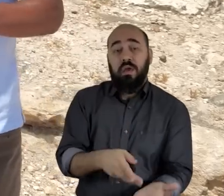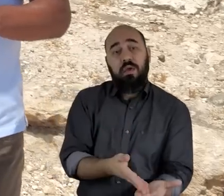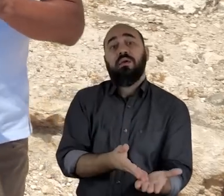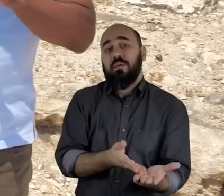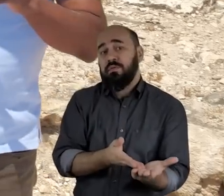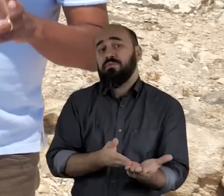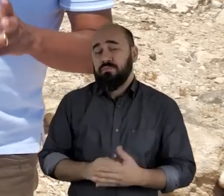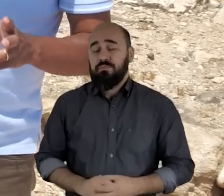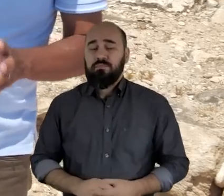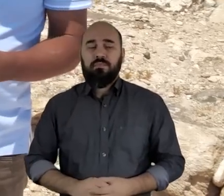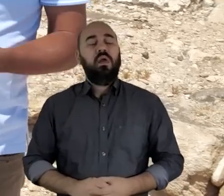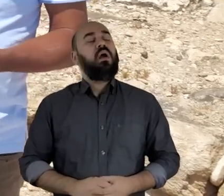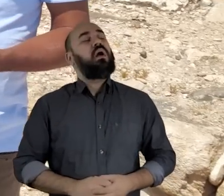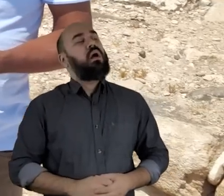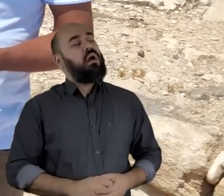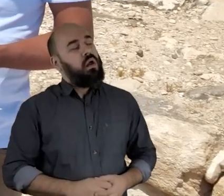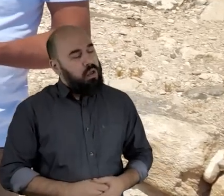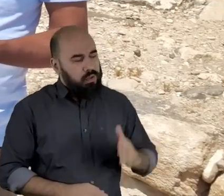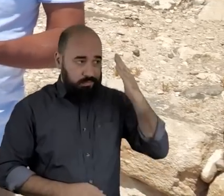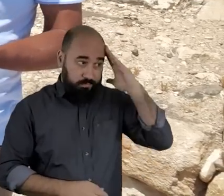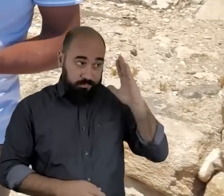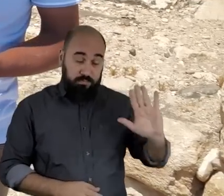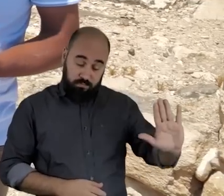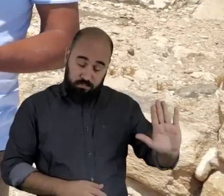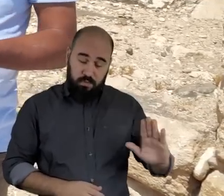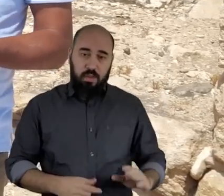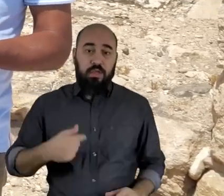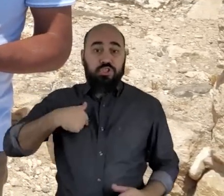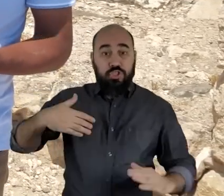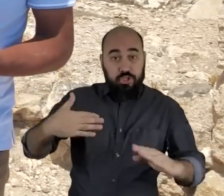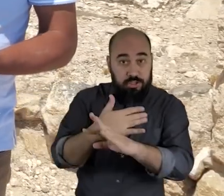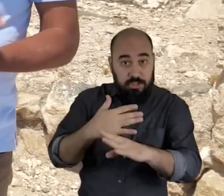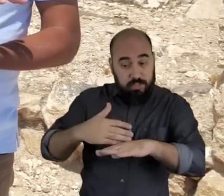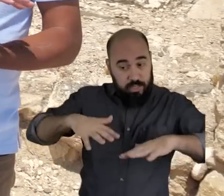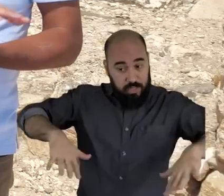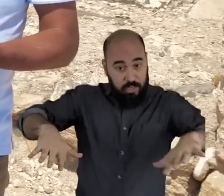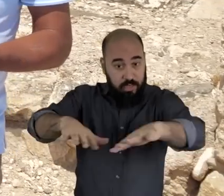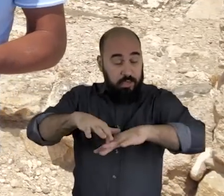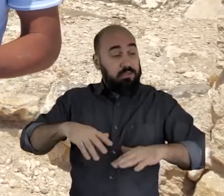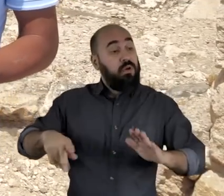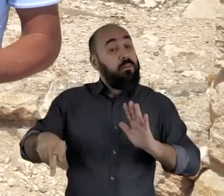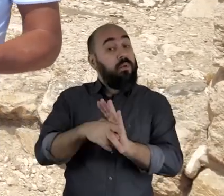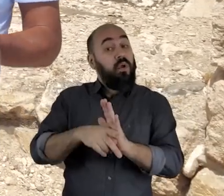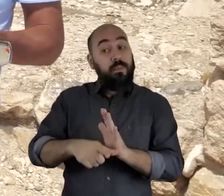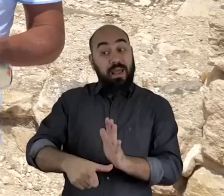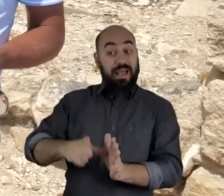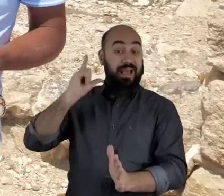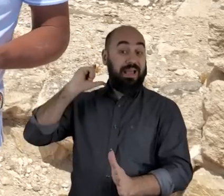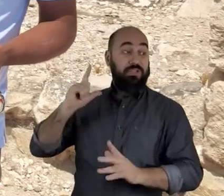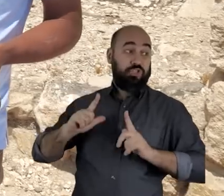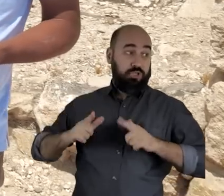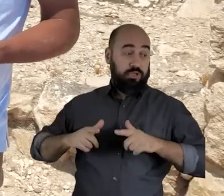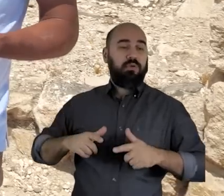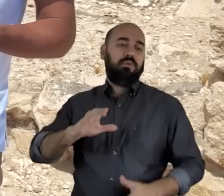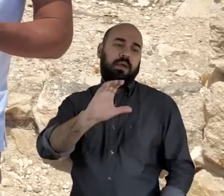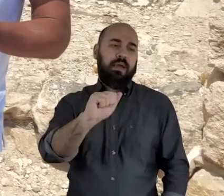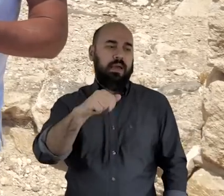Ok, Igor, então deixe-me ver se eu entendi. Nós tínhamos aqui uma cidade do período cananita que foi destruída na época de Josué, o